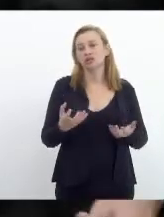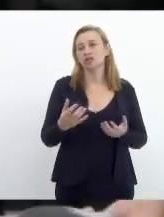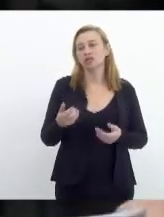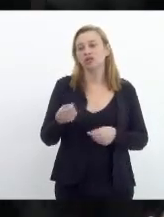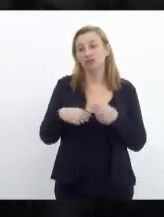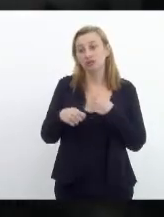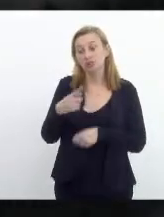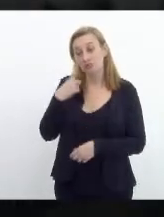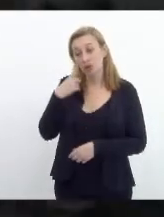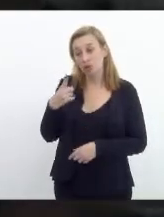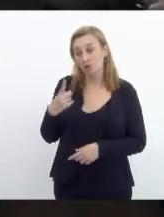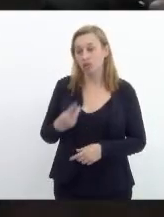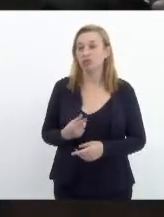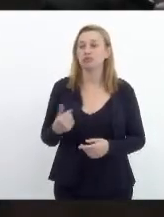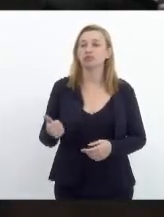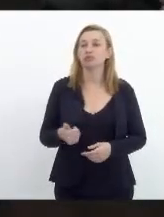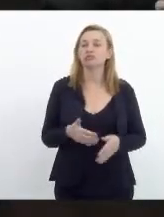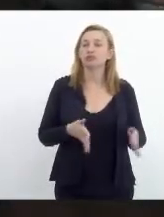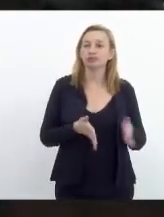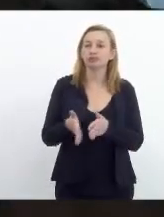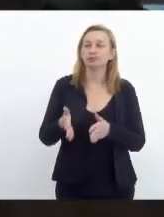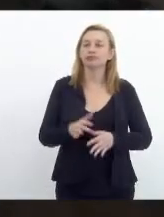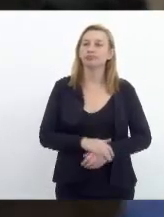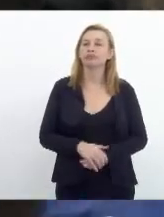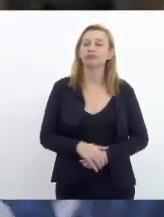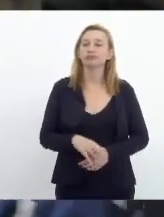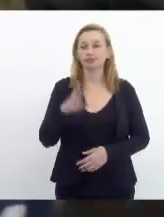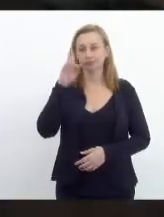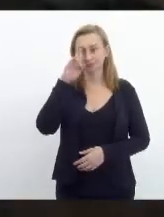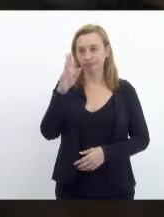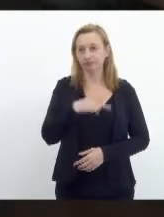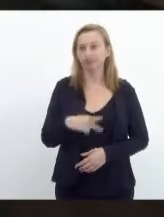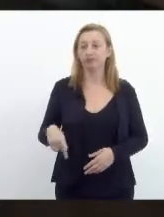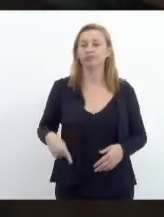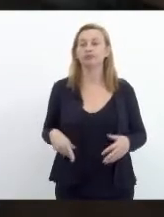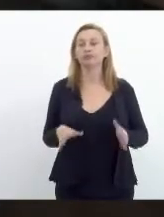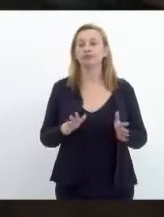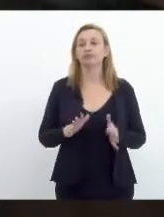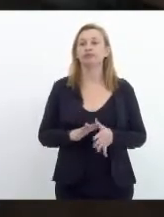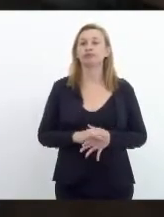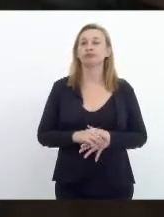melhor saída. O problema é o seguinte, senhor presidente.